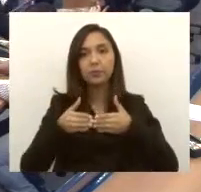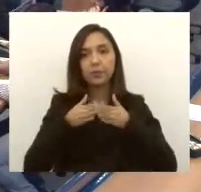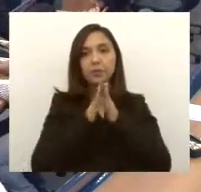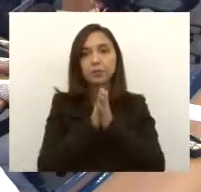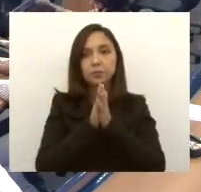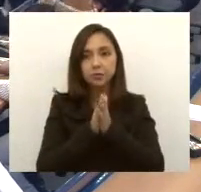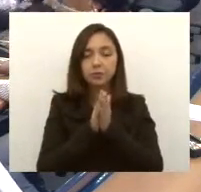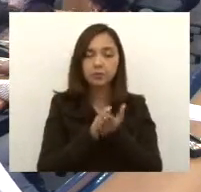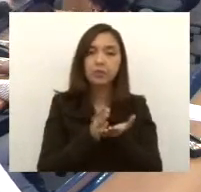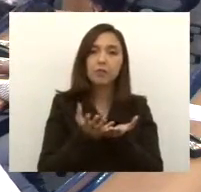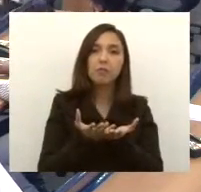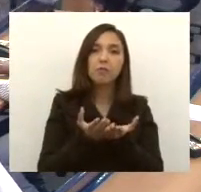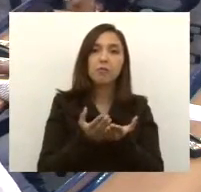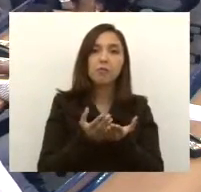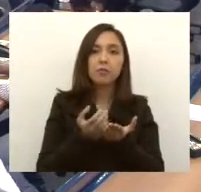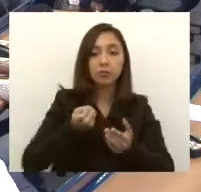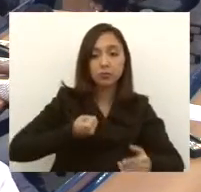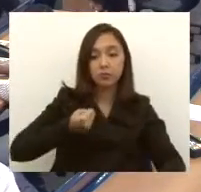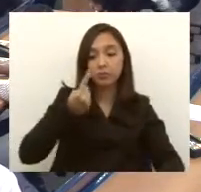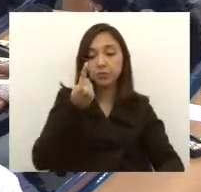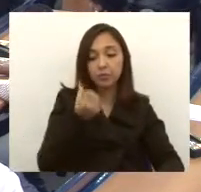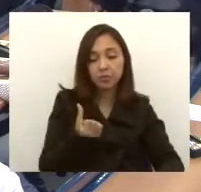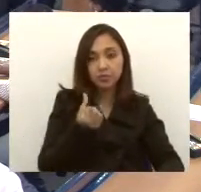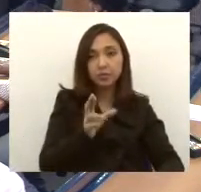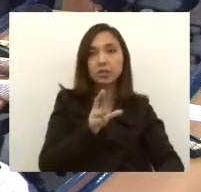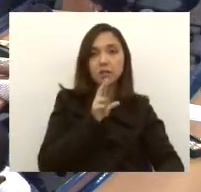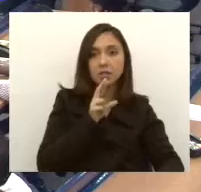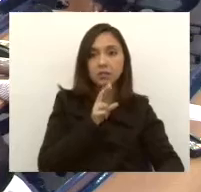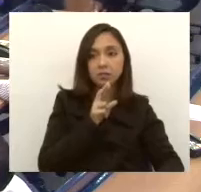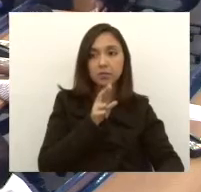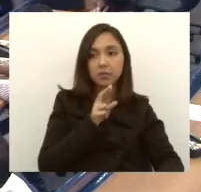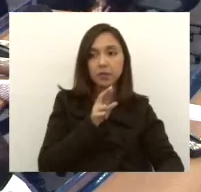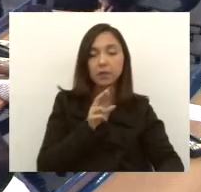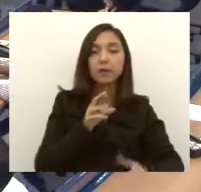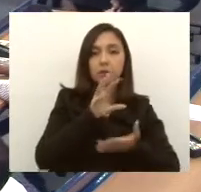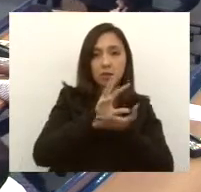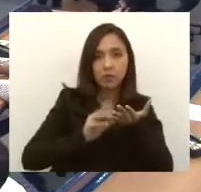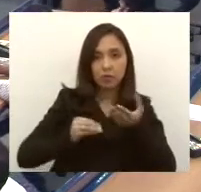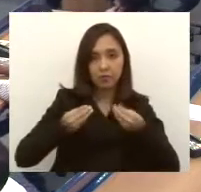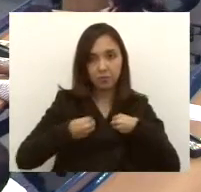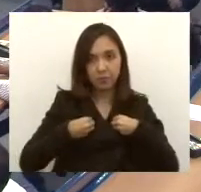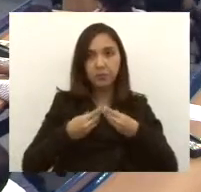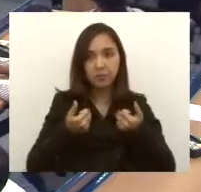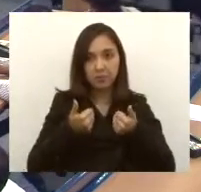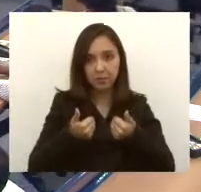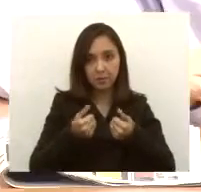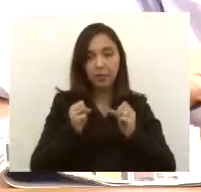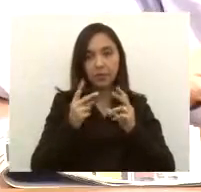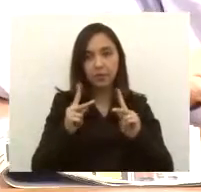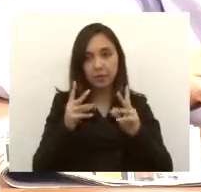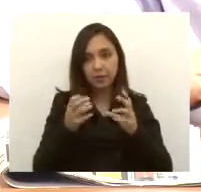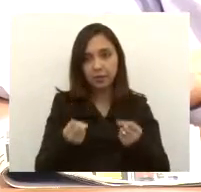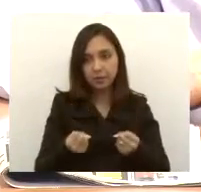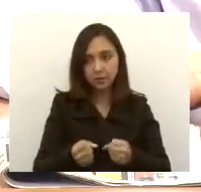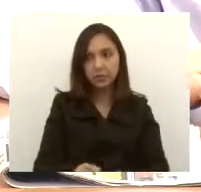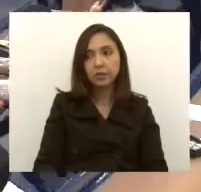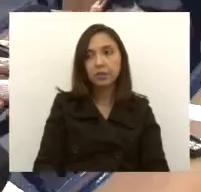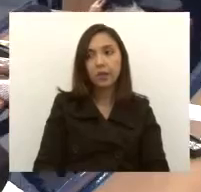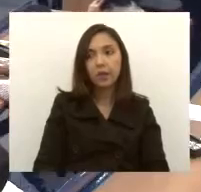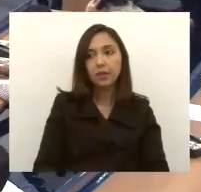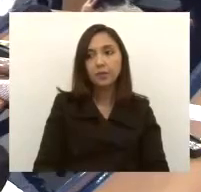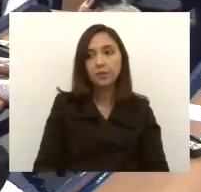quando vier a resposta do item 16, seja disponibilizado cópia a este vereador. Defiro, vereador. Senhor